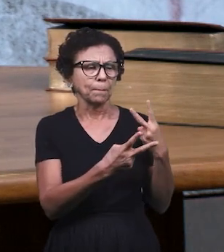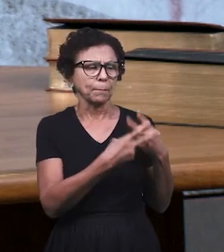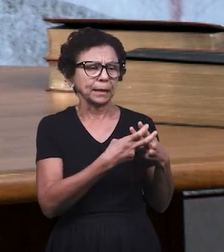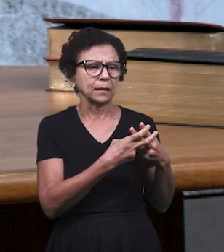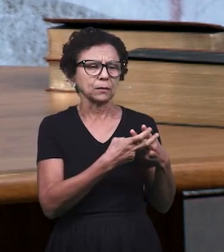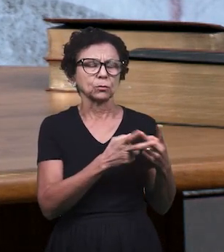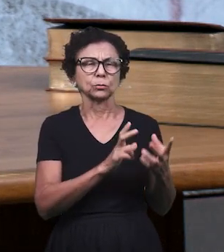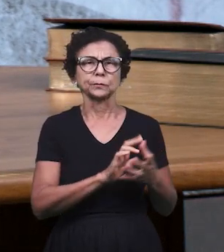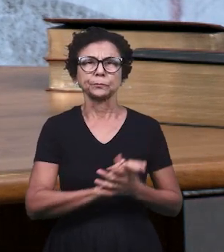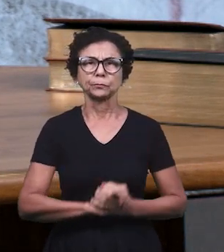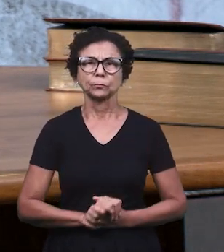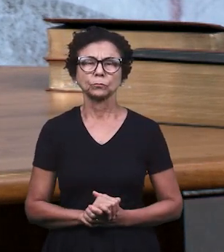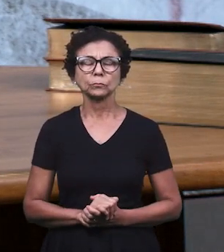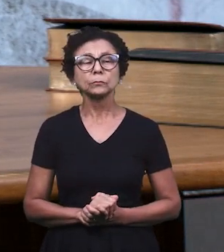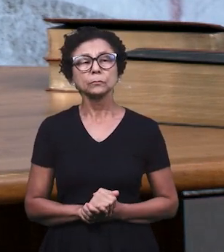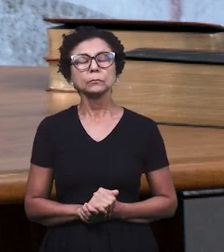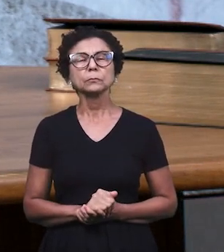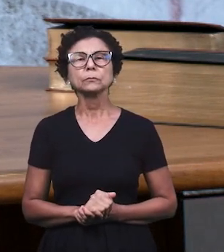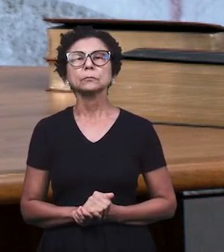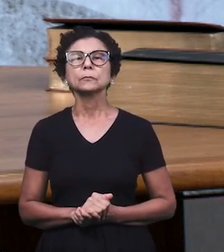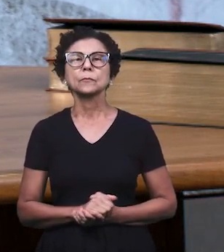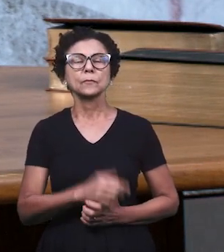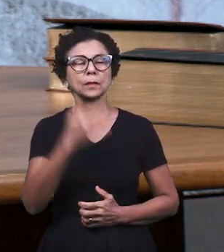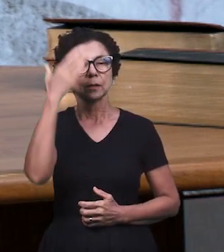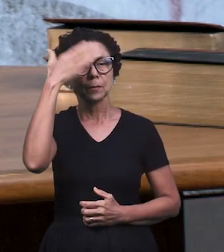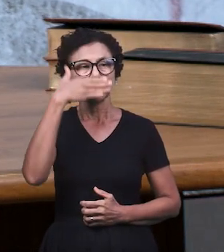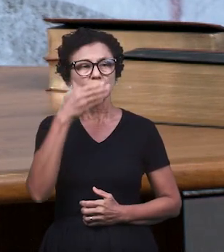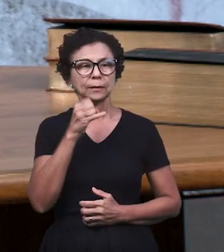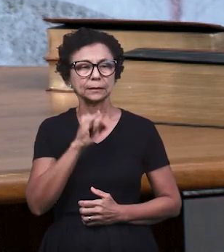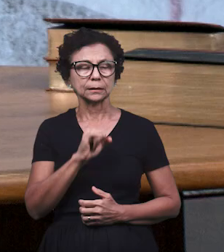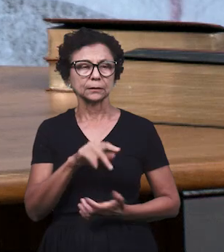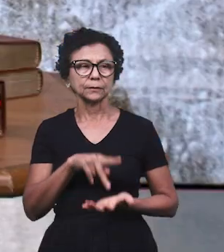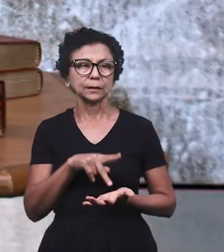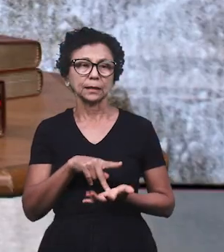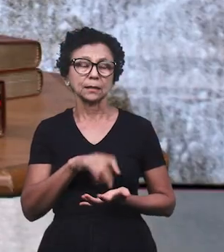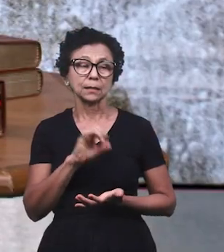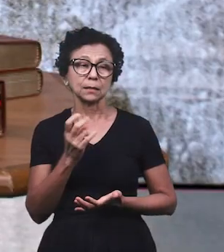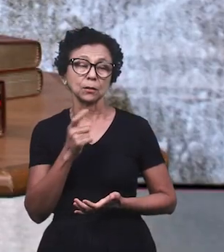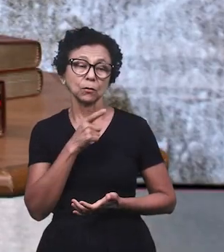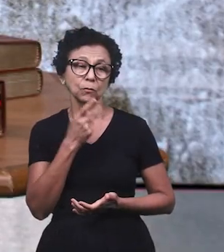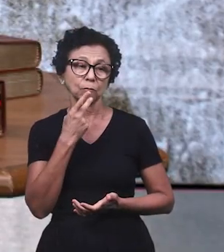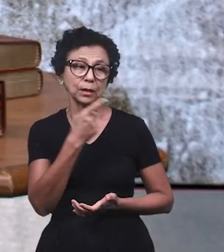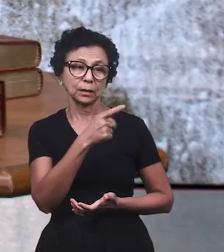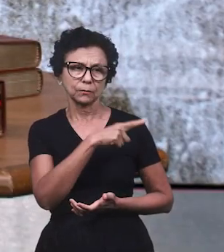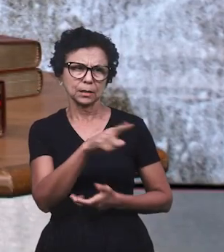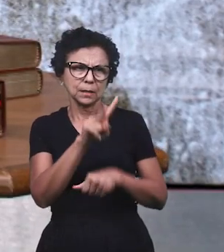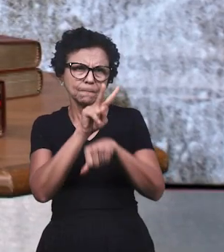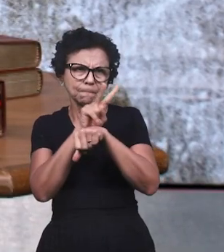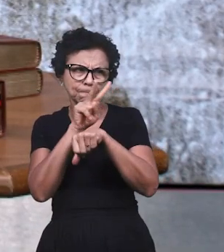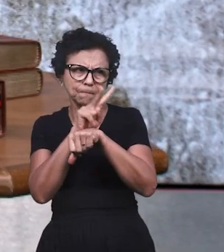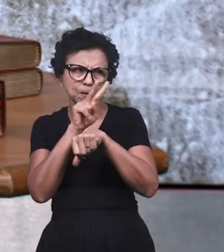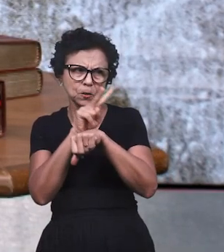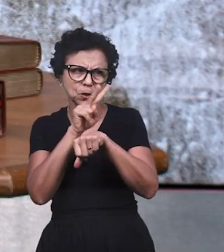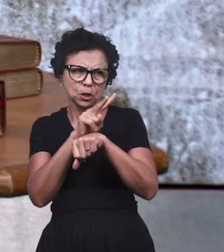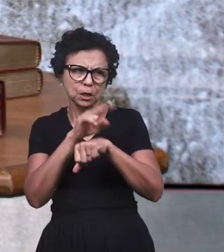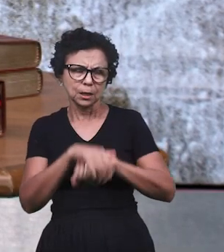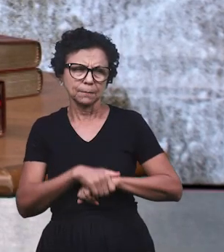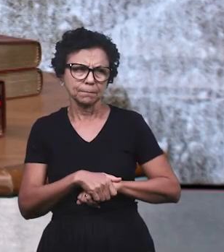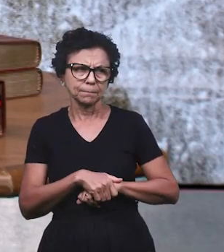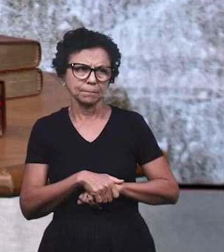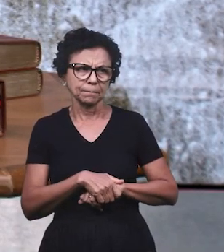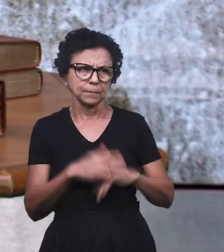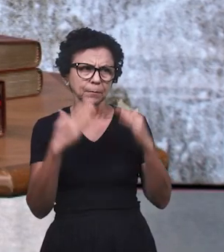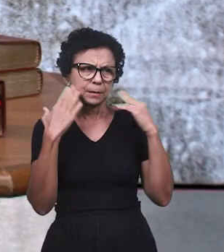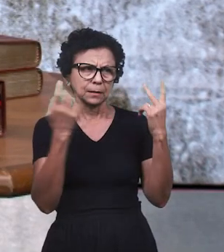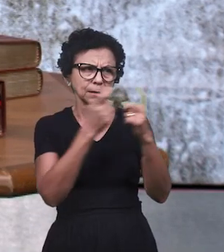não, pela vida de Faraó, vós sois espias. E pô-los juntos